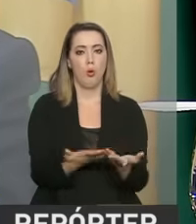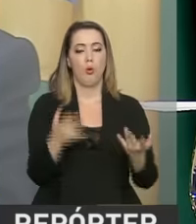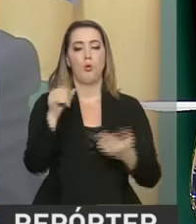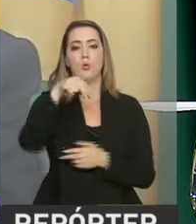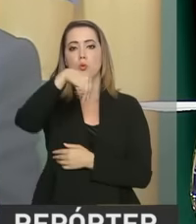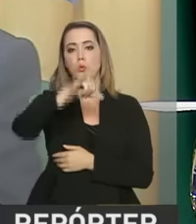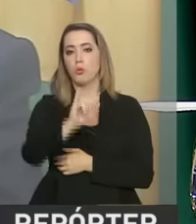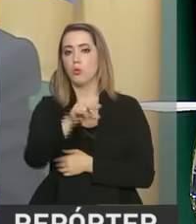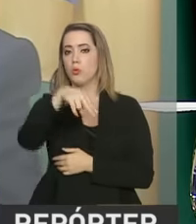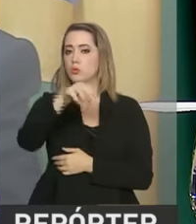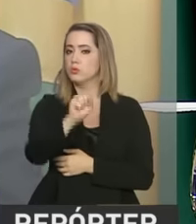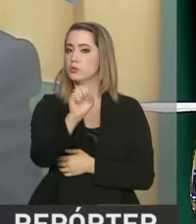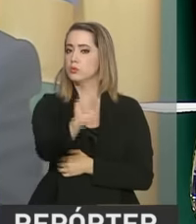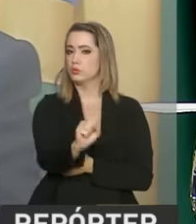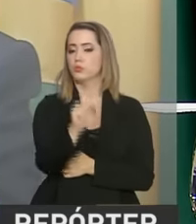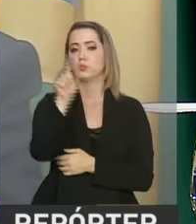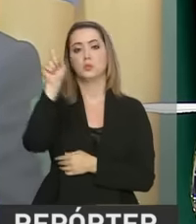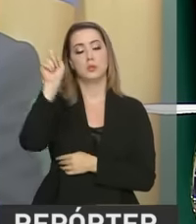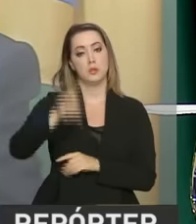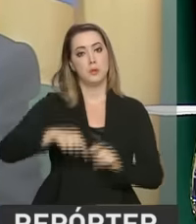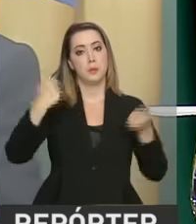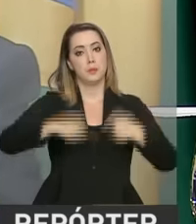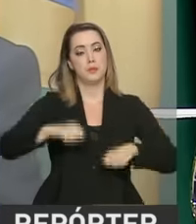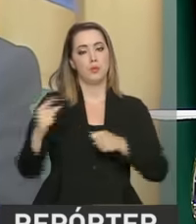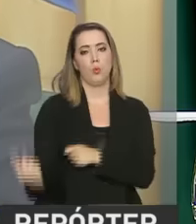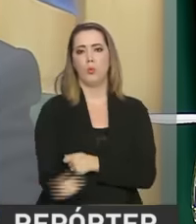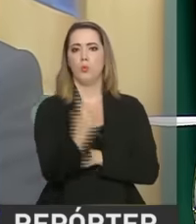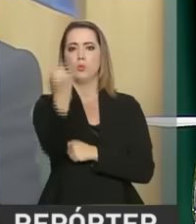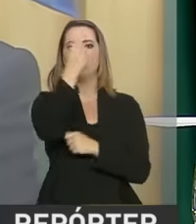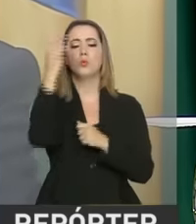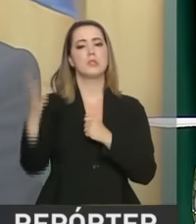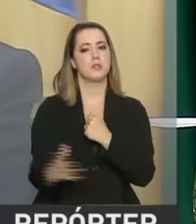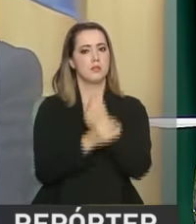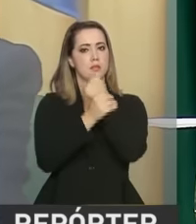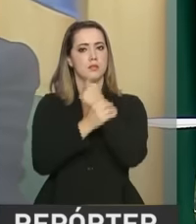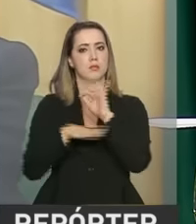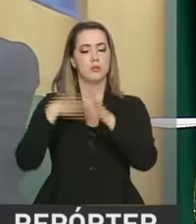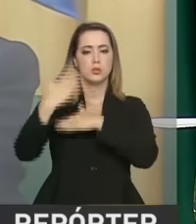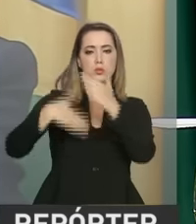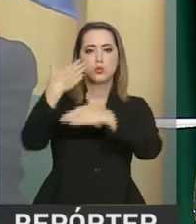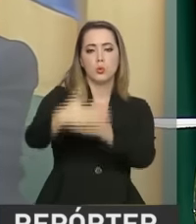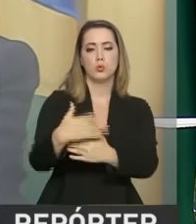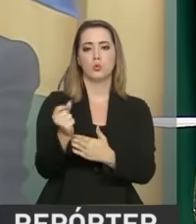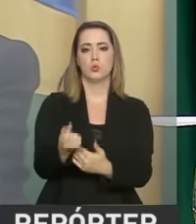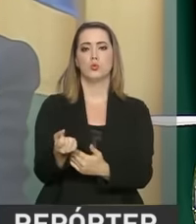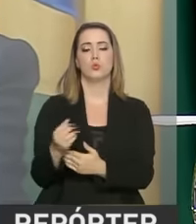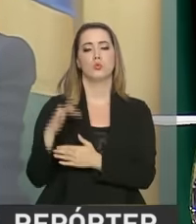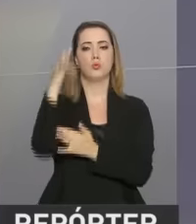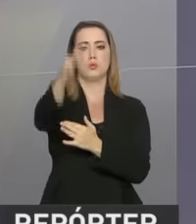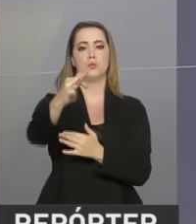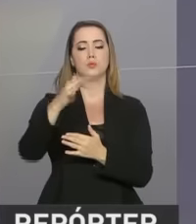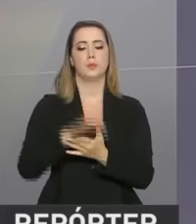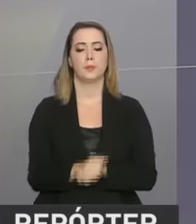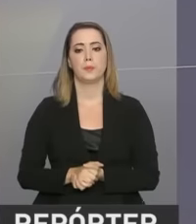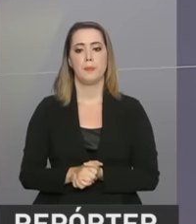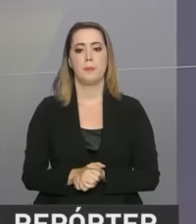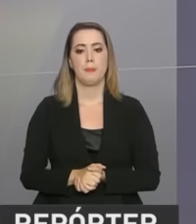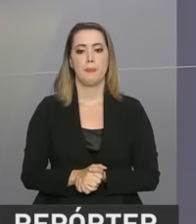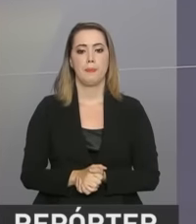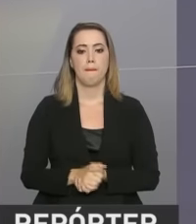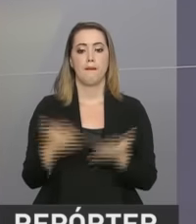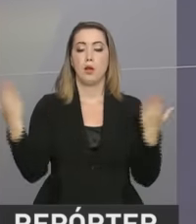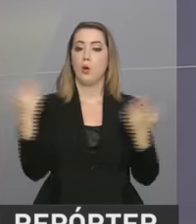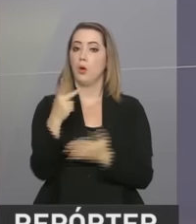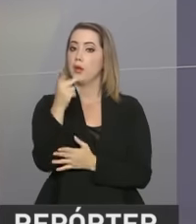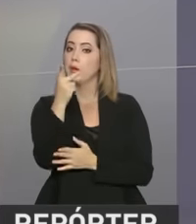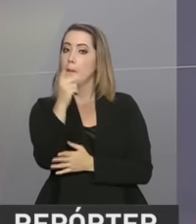Previdência é a única garantia para garantir a Previdência no futuro. E o repórter